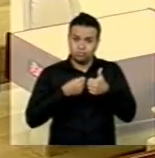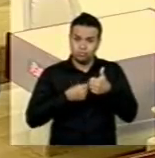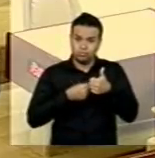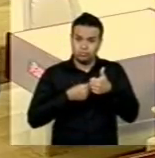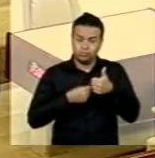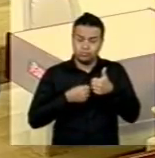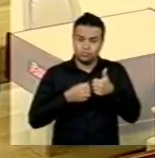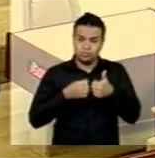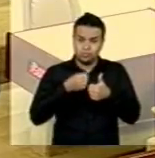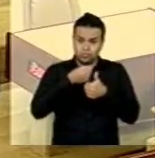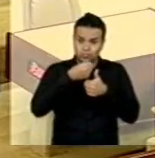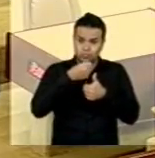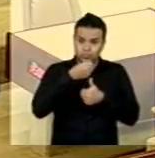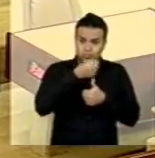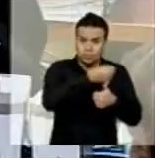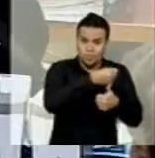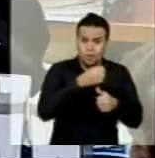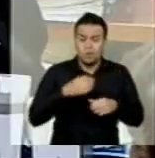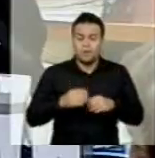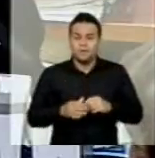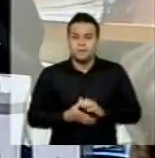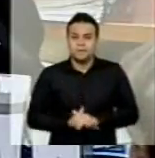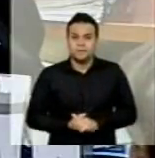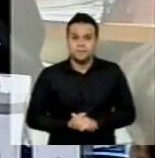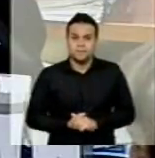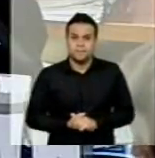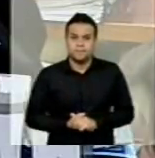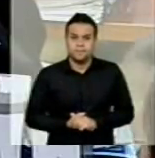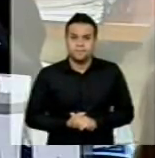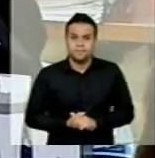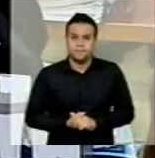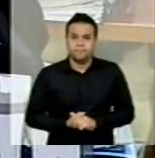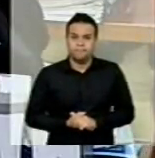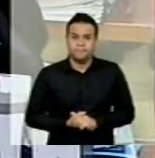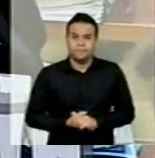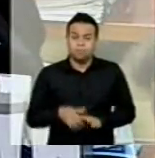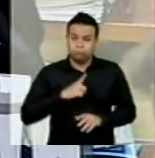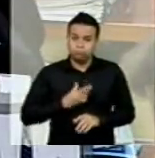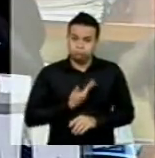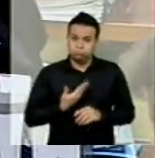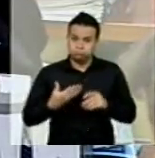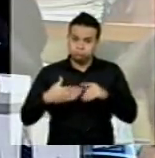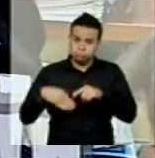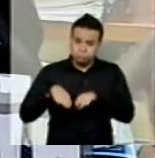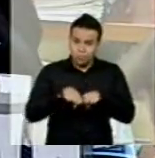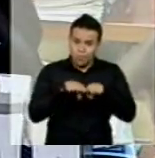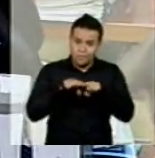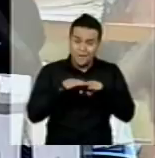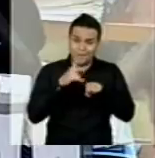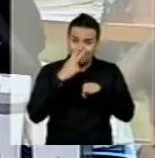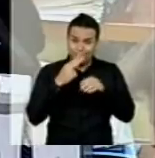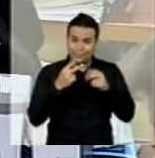aplicada e respeitada, preservará o convívio harmonioso entre dois poderes da